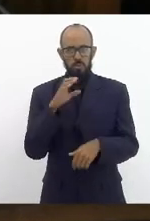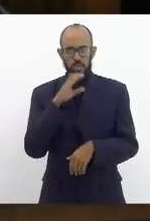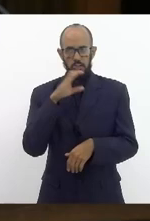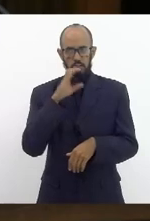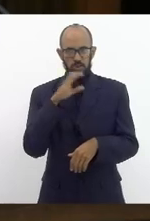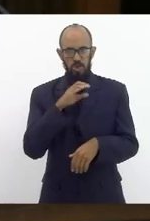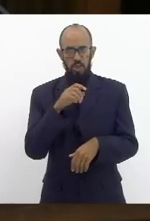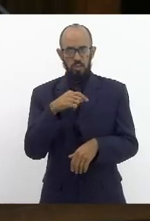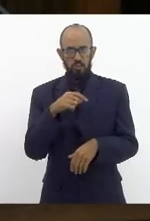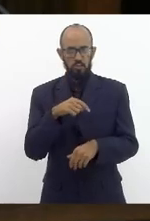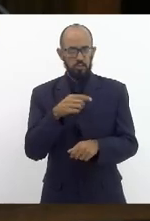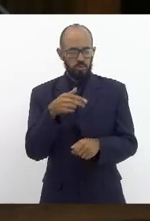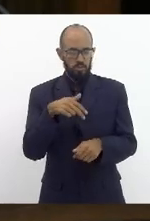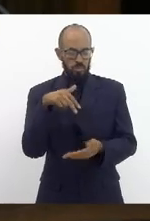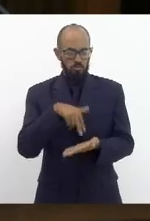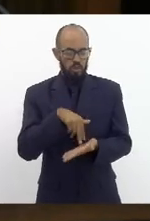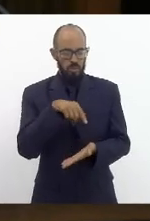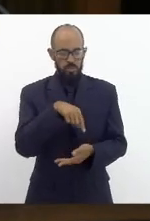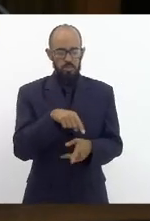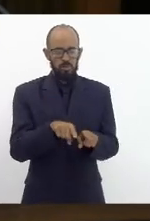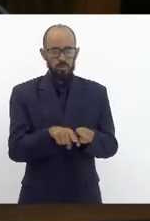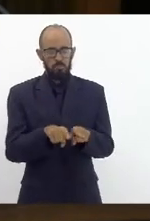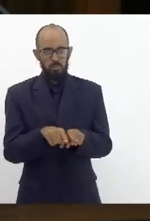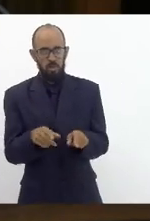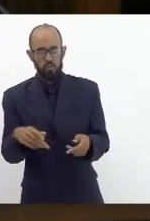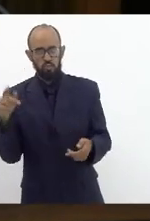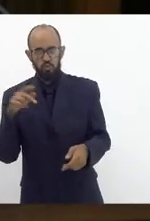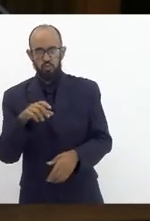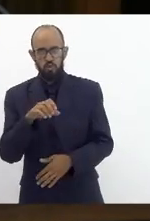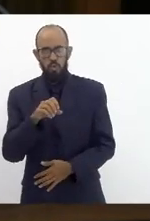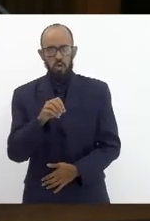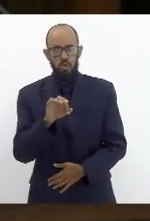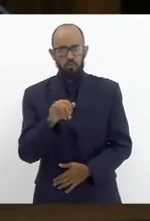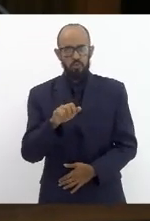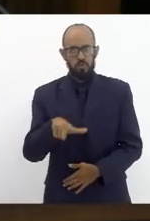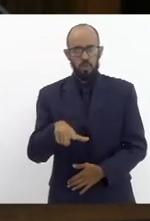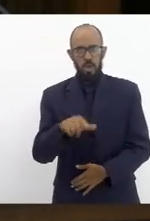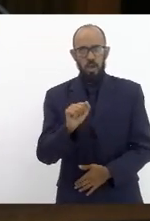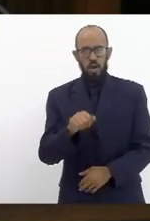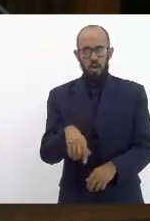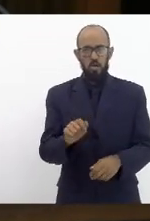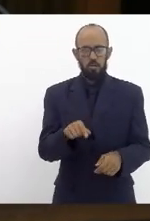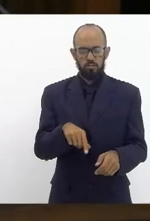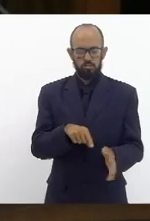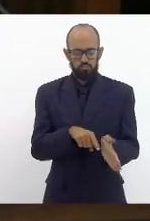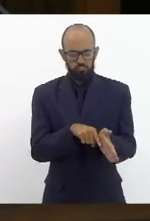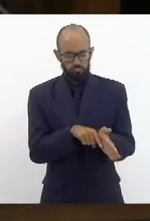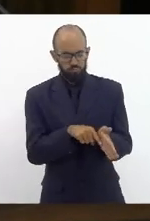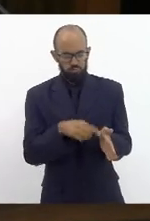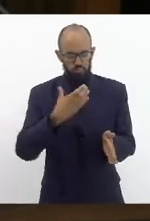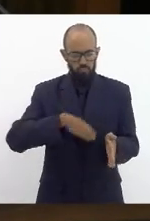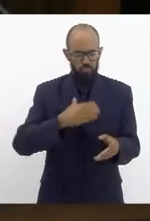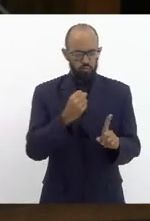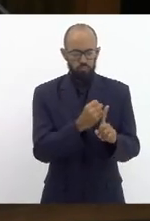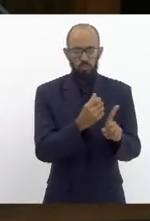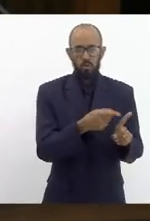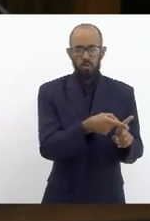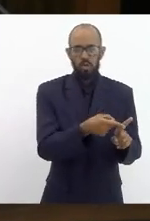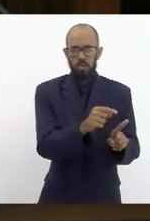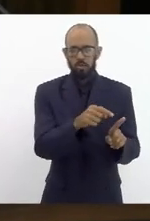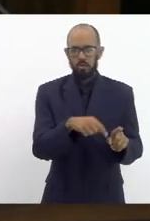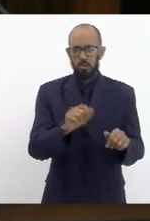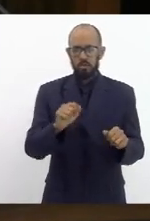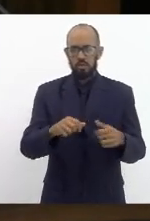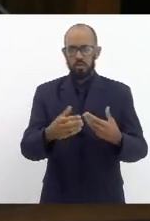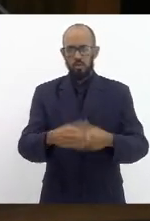que estamos aqui, e também dos oficiais, perdão, do pessoal da necrópsia e demais concursos. Né? Viva a Polícia